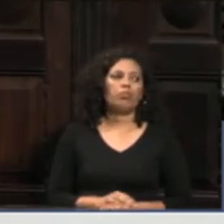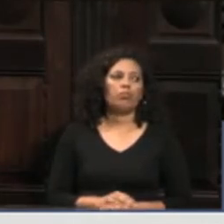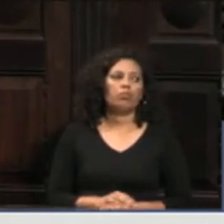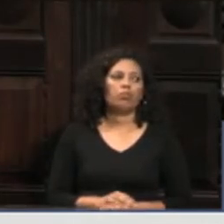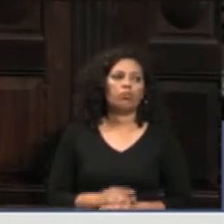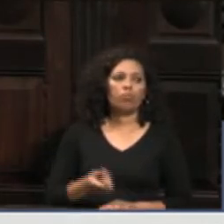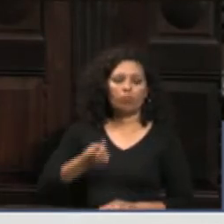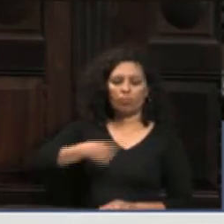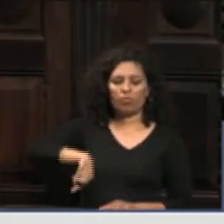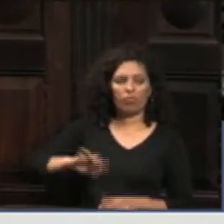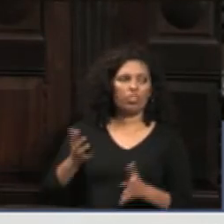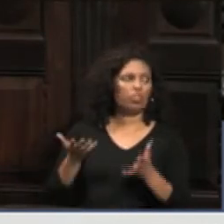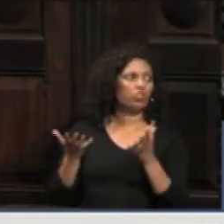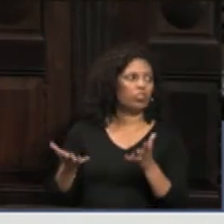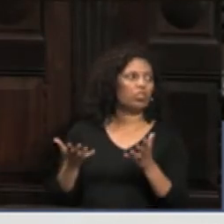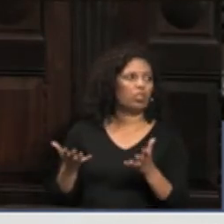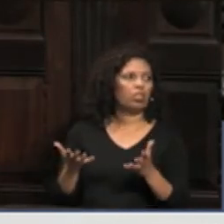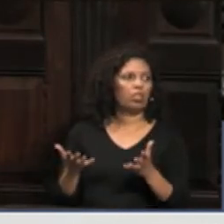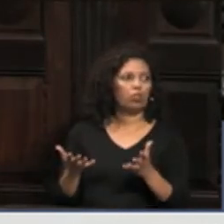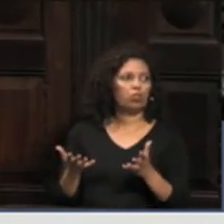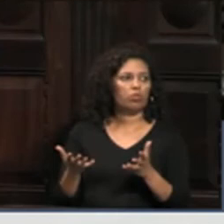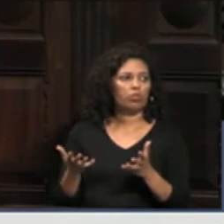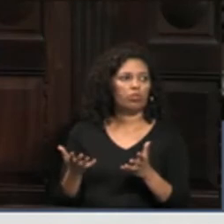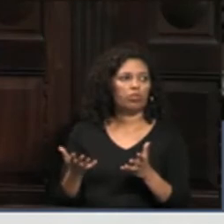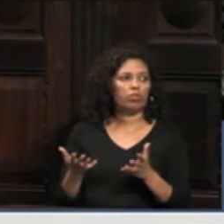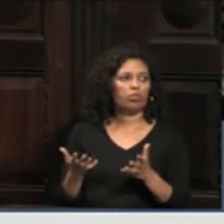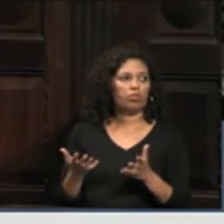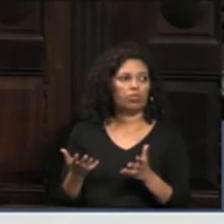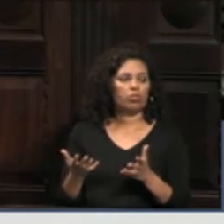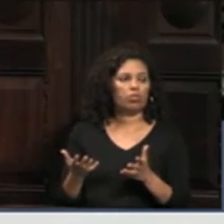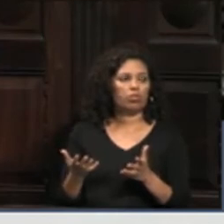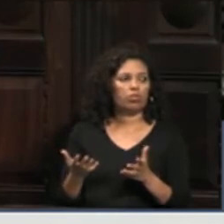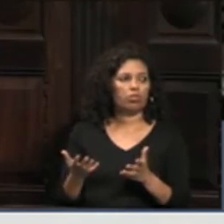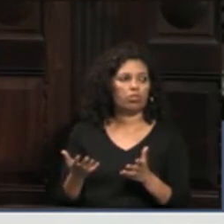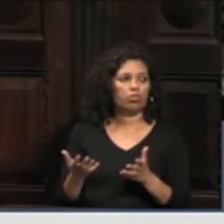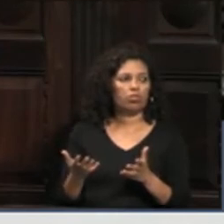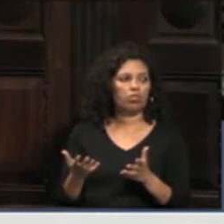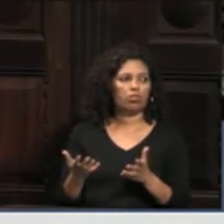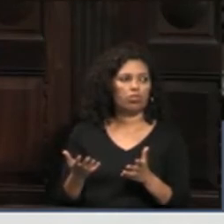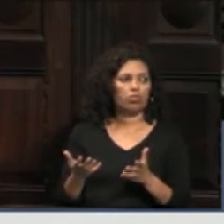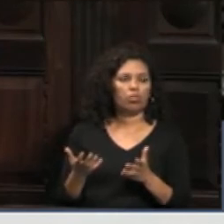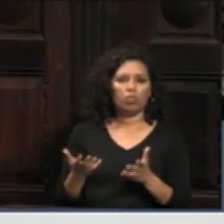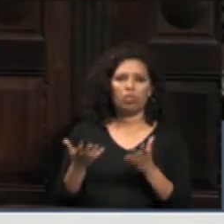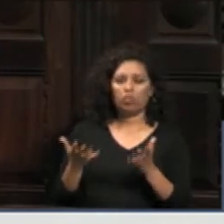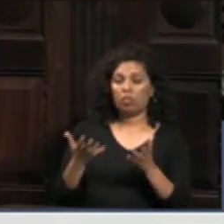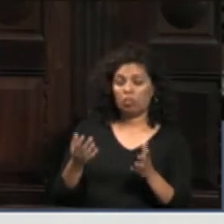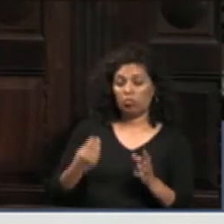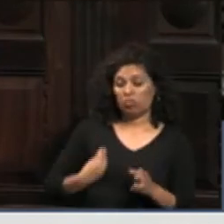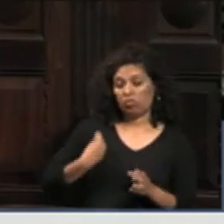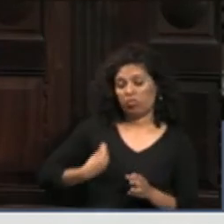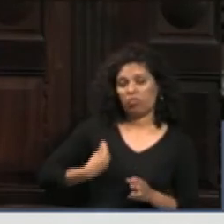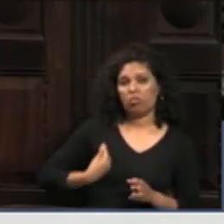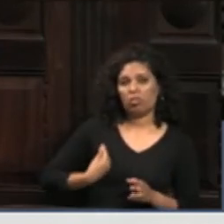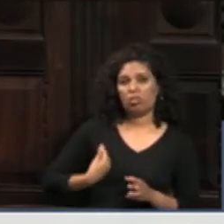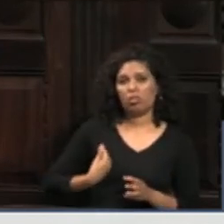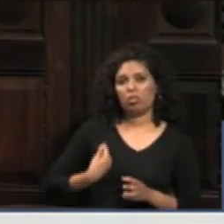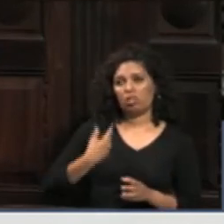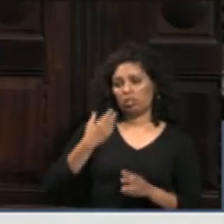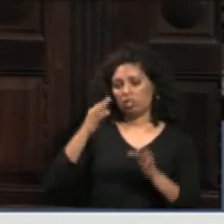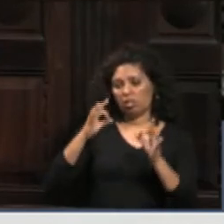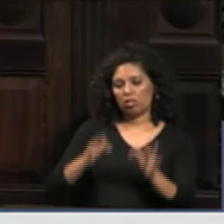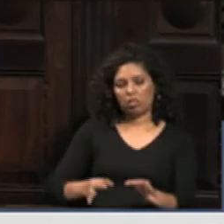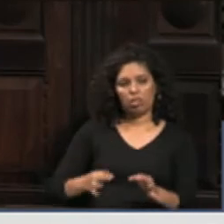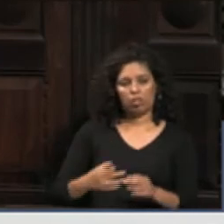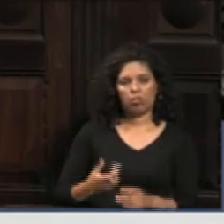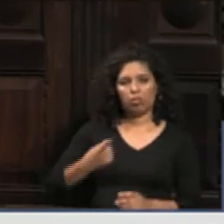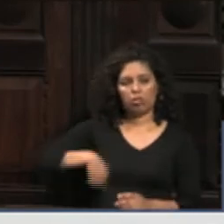Nós queremos paz, nós queremos fraternidade, nós queremos vivência solidária,